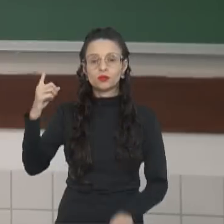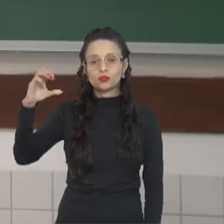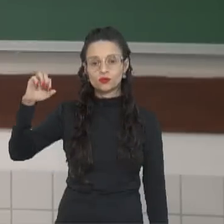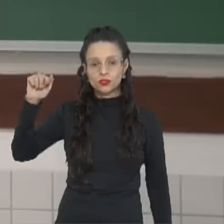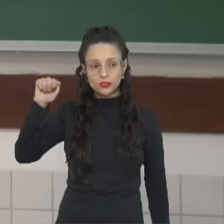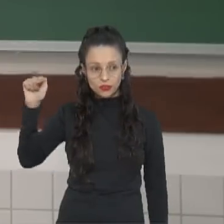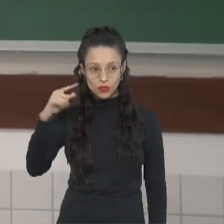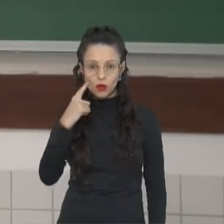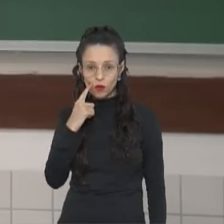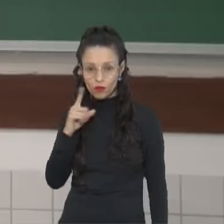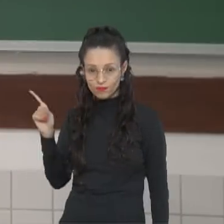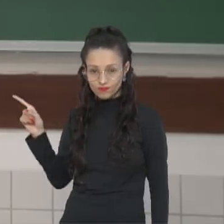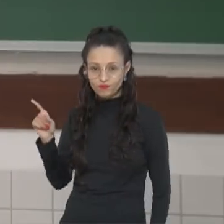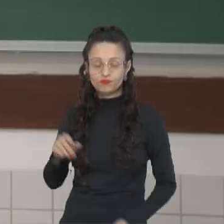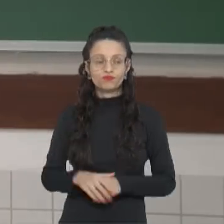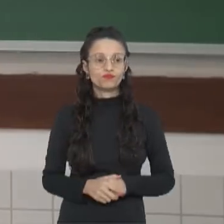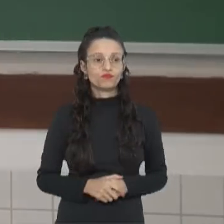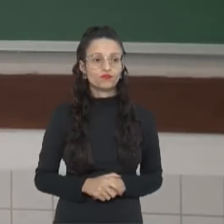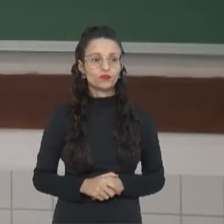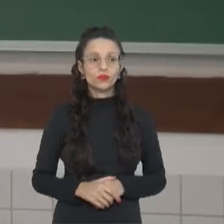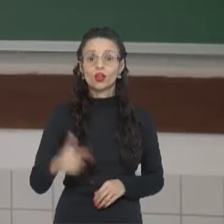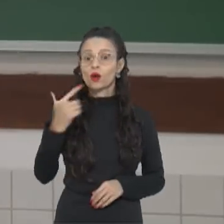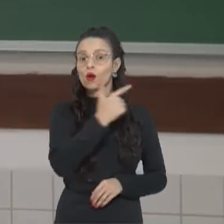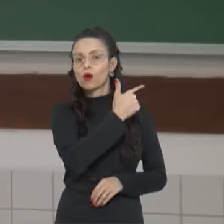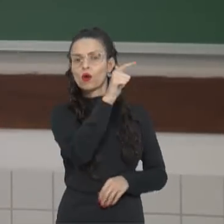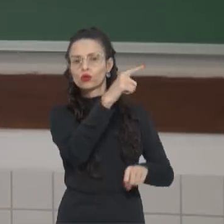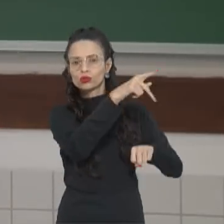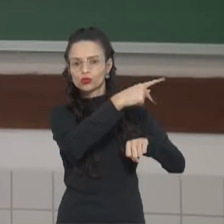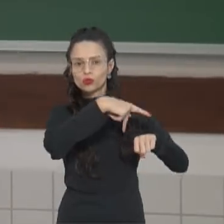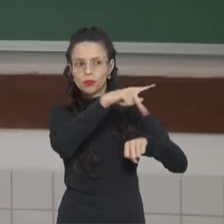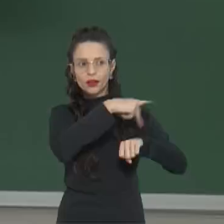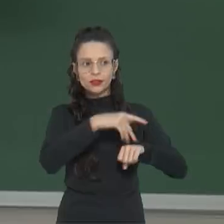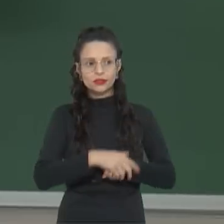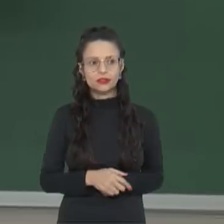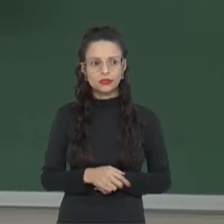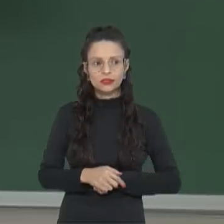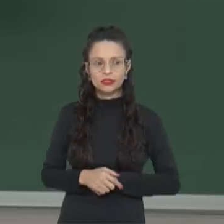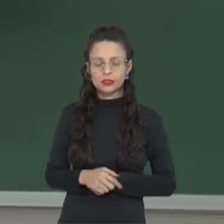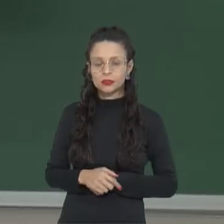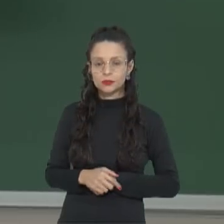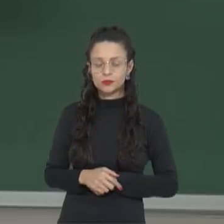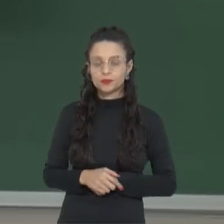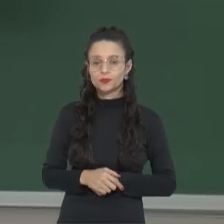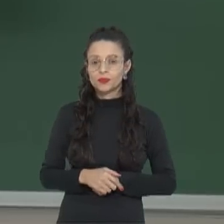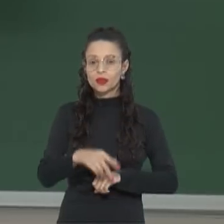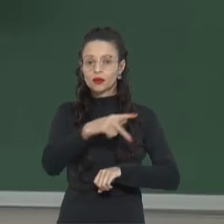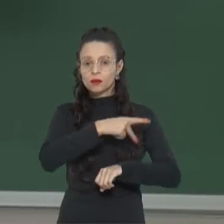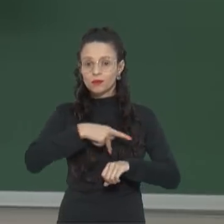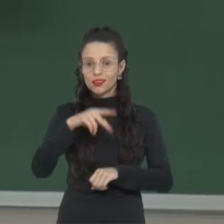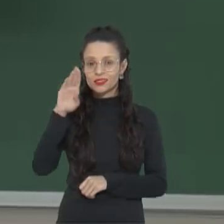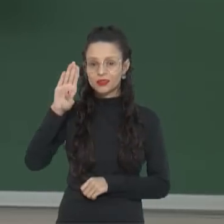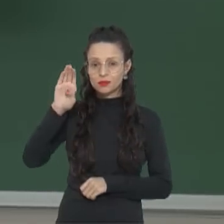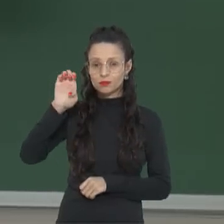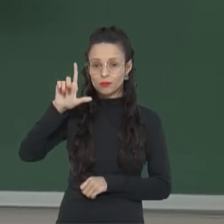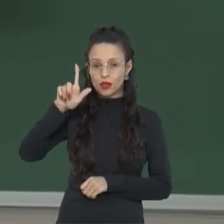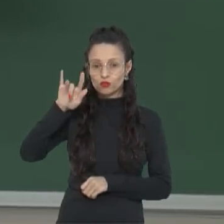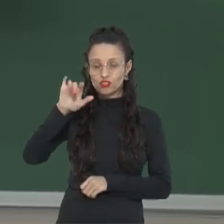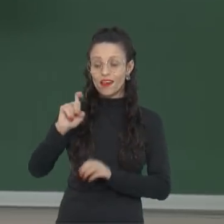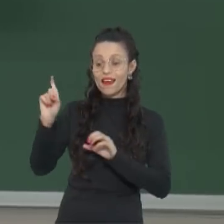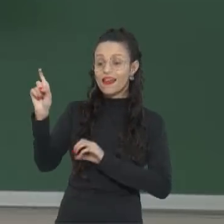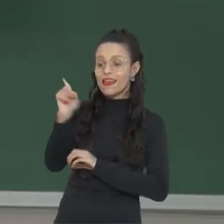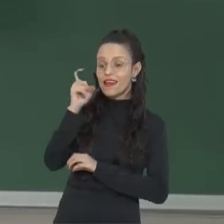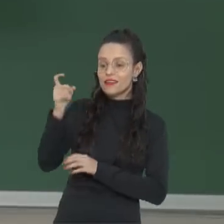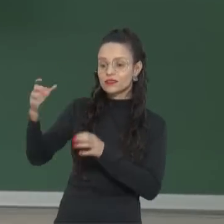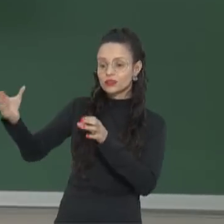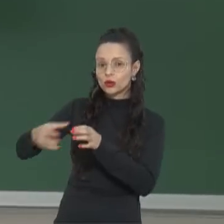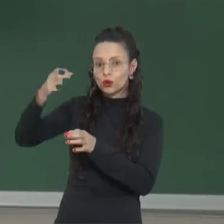países independentes. De outros países, a Bélgica era ex-colônia da Bélgica, o Congo,